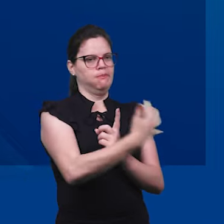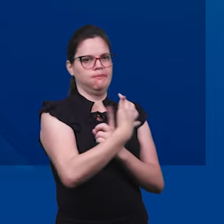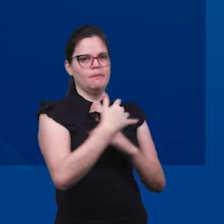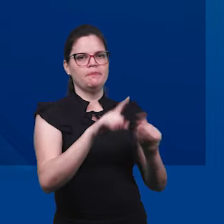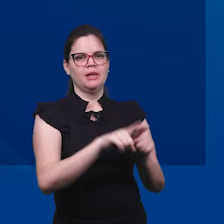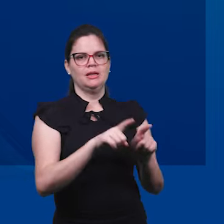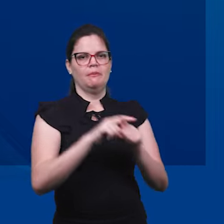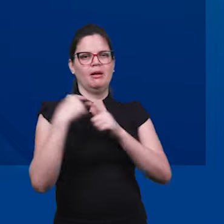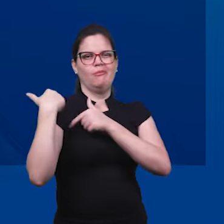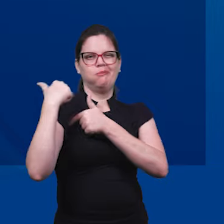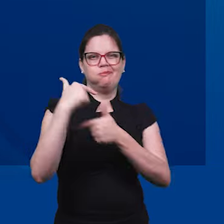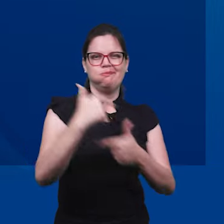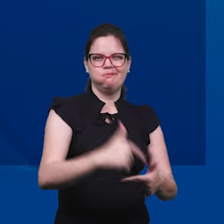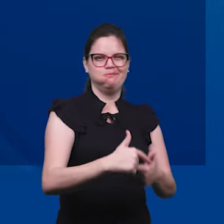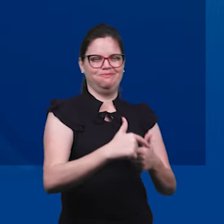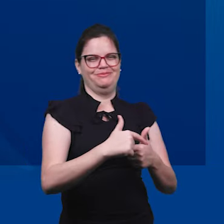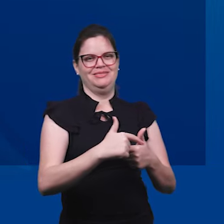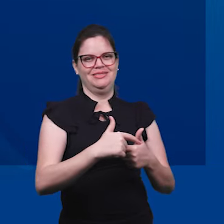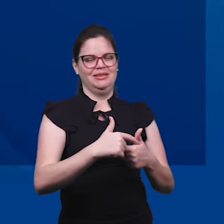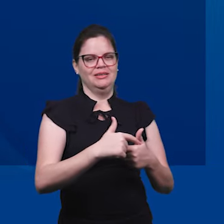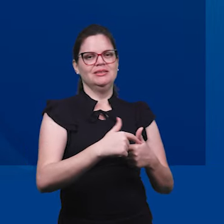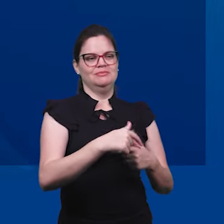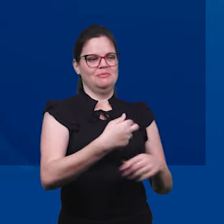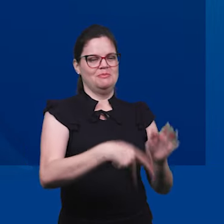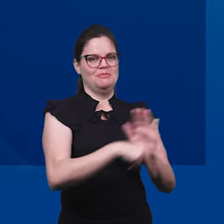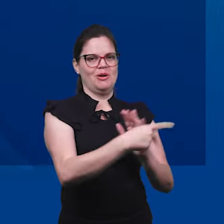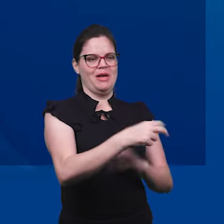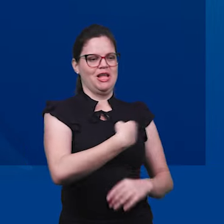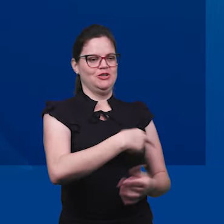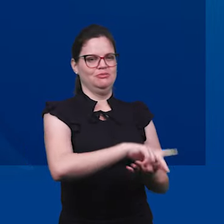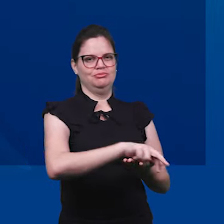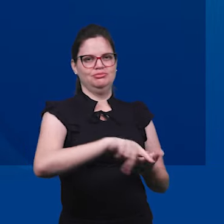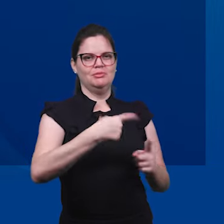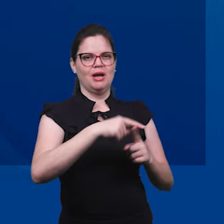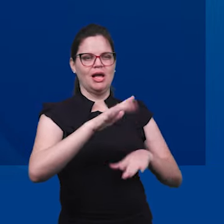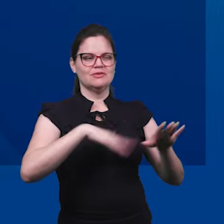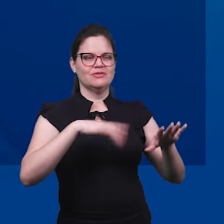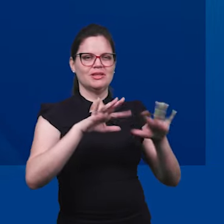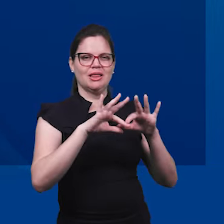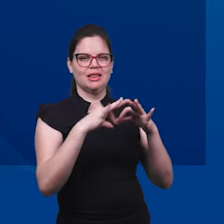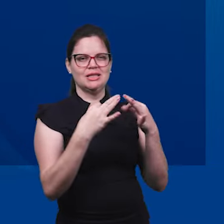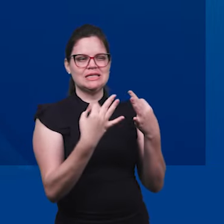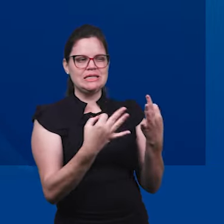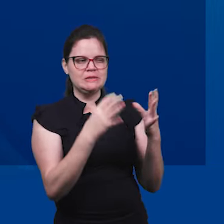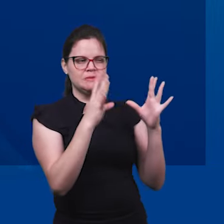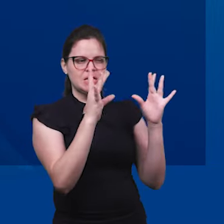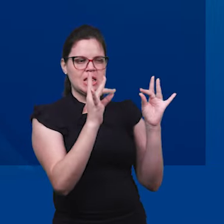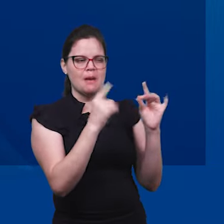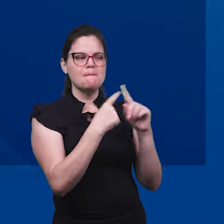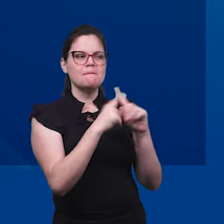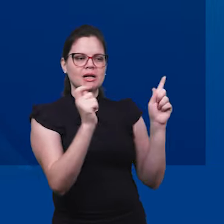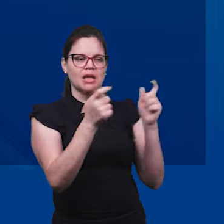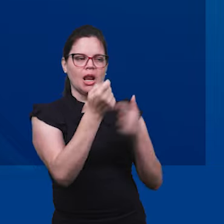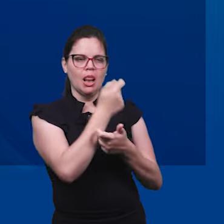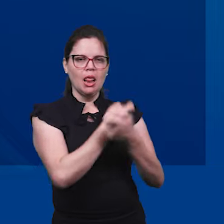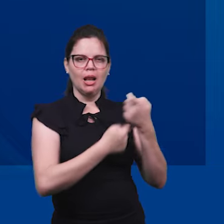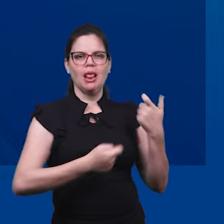são pequenas coisas, que podem afetar nossas vidas, na nossa caminhada, na fé, a nossa